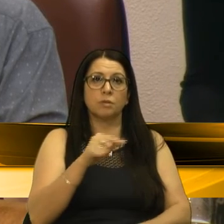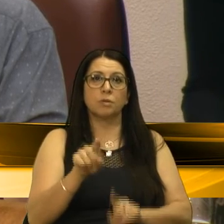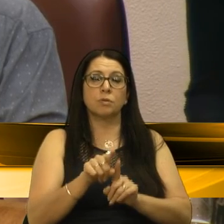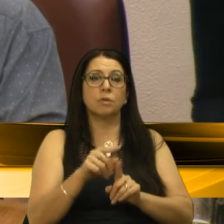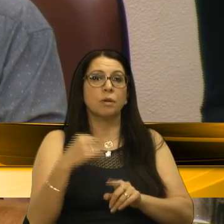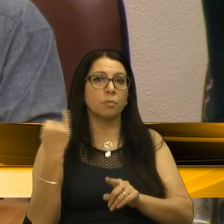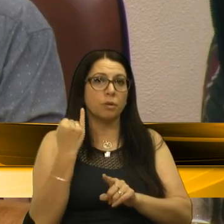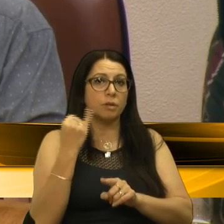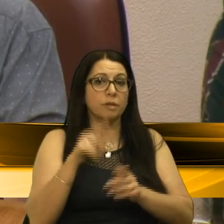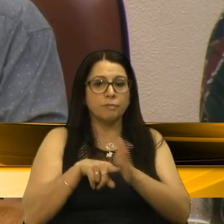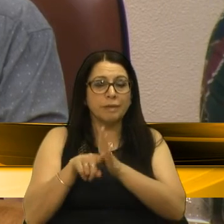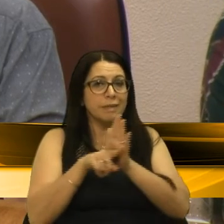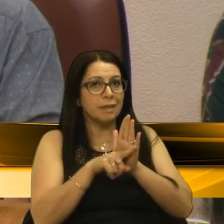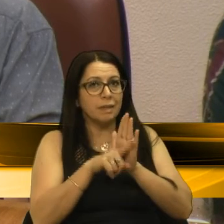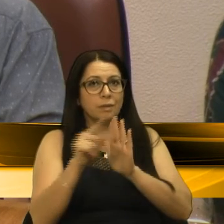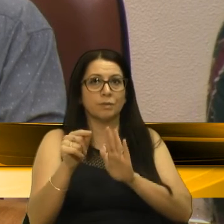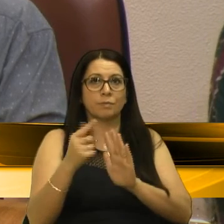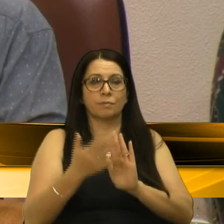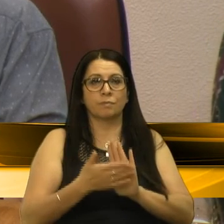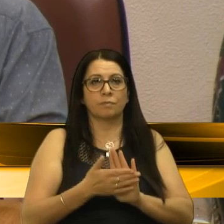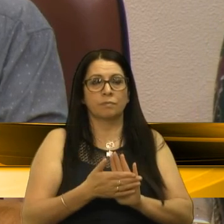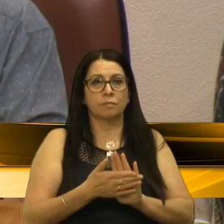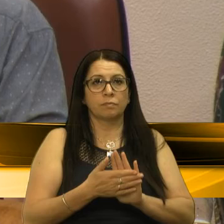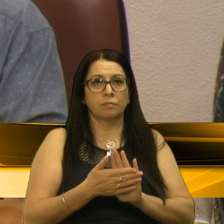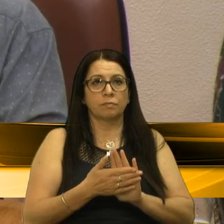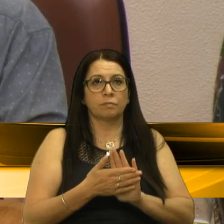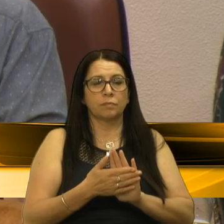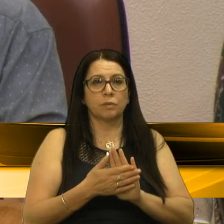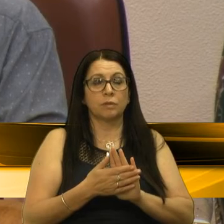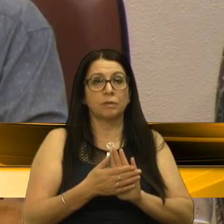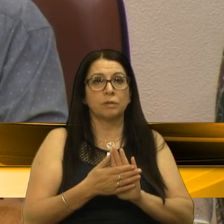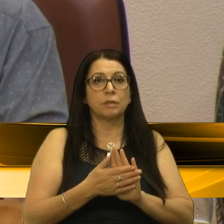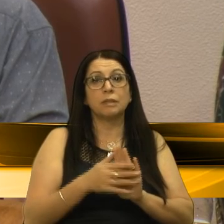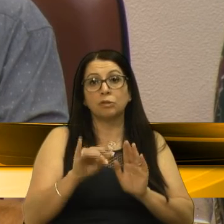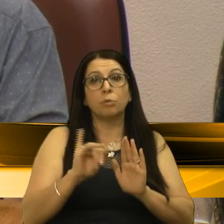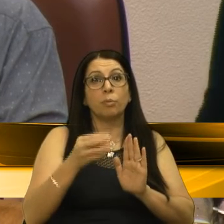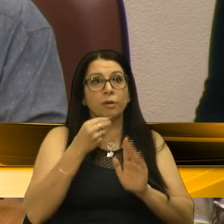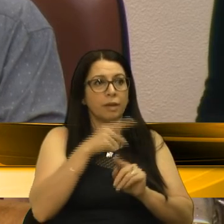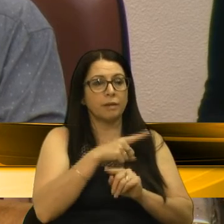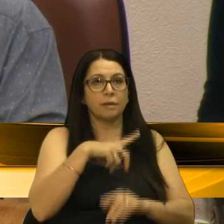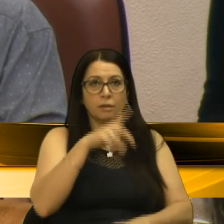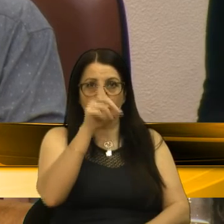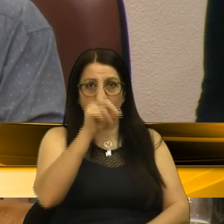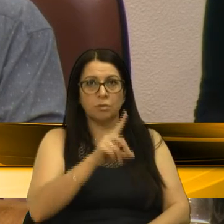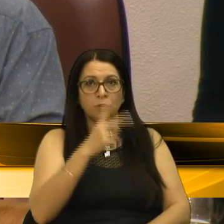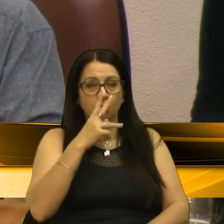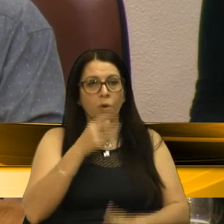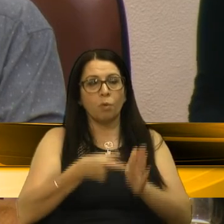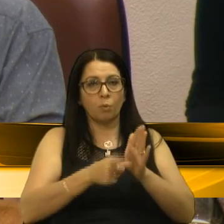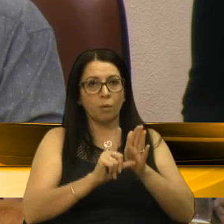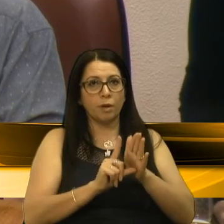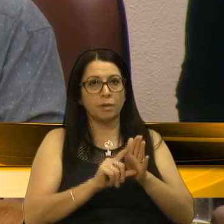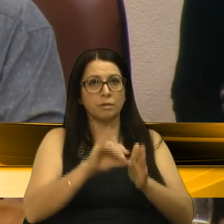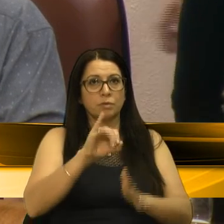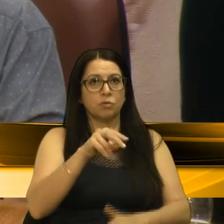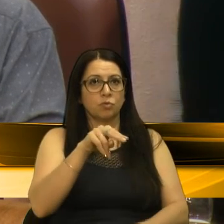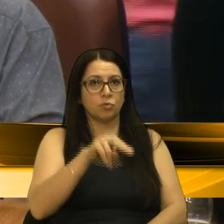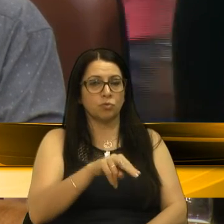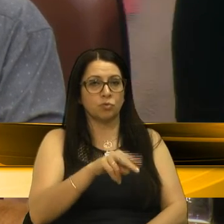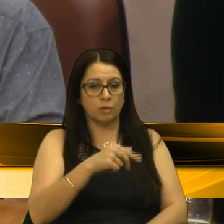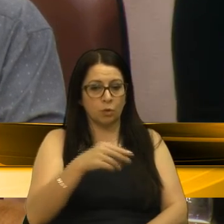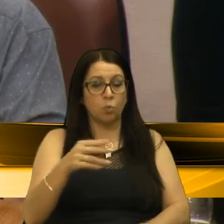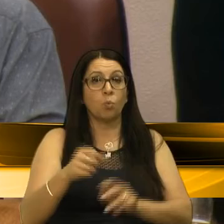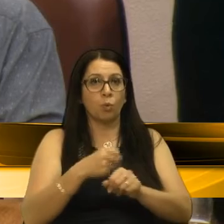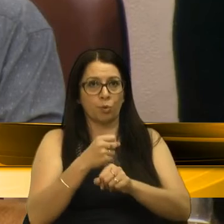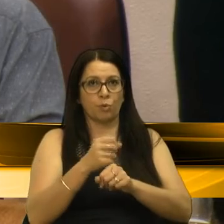importa averiguar acerca da probabilidade do direito. Conforme referido na inicial, em junho do